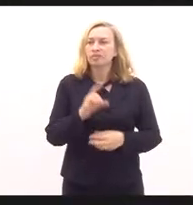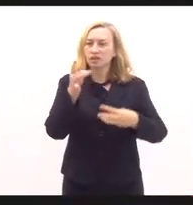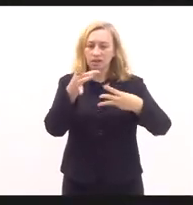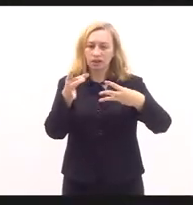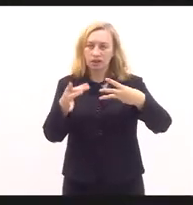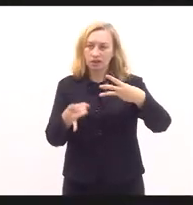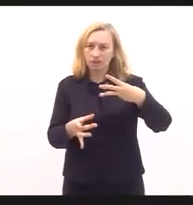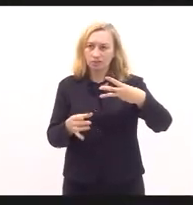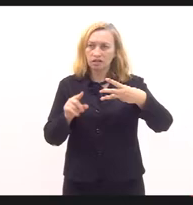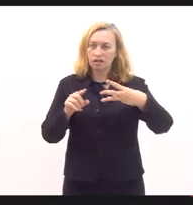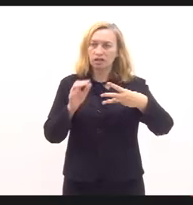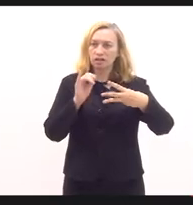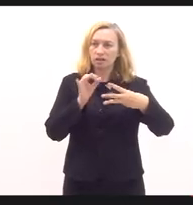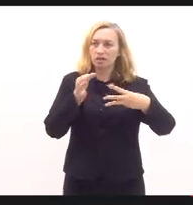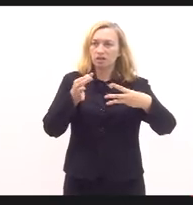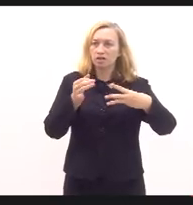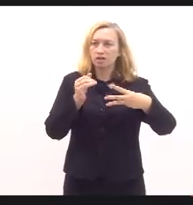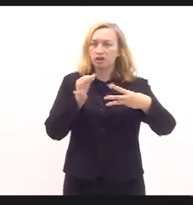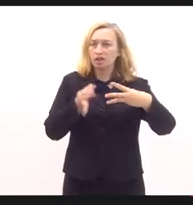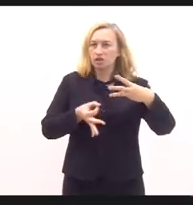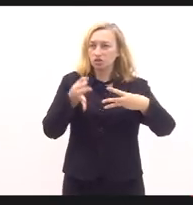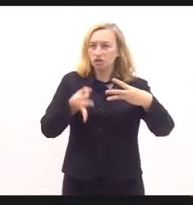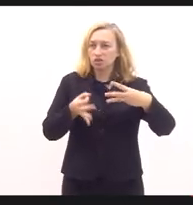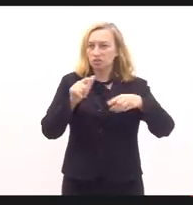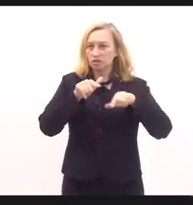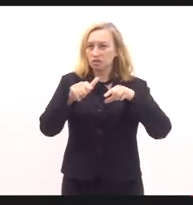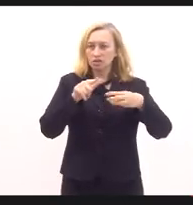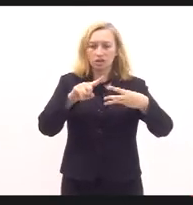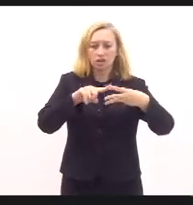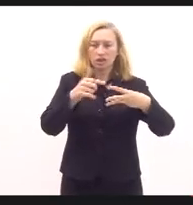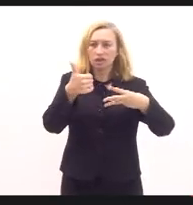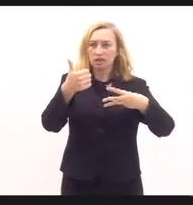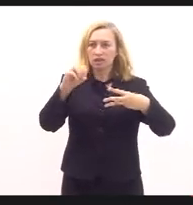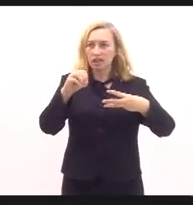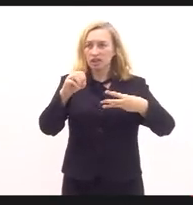delas tem a justificativa no trabalho. Uma foi de